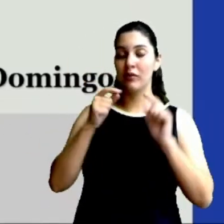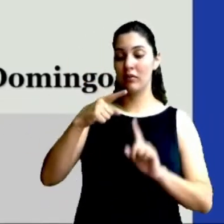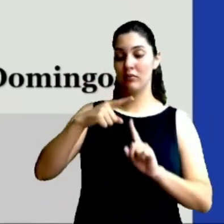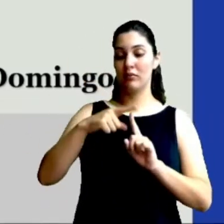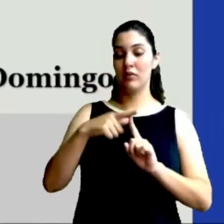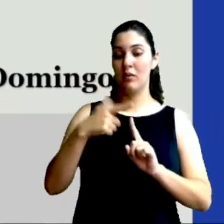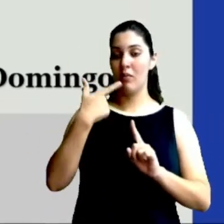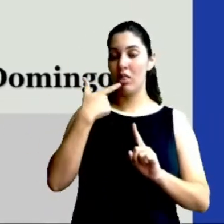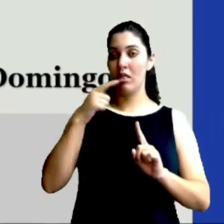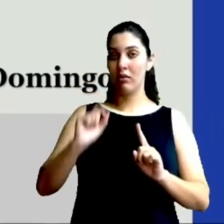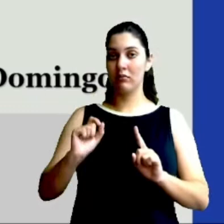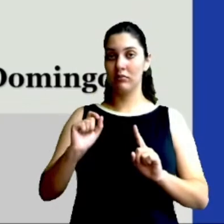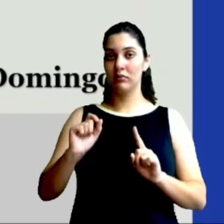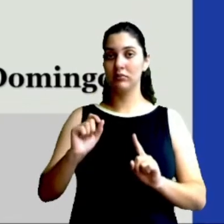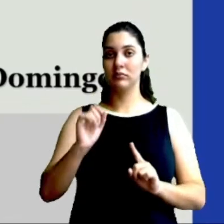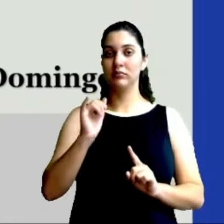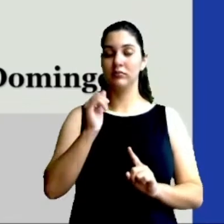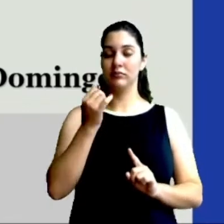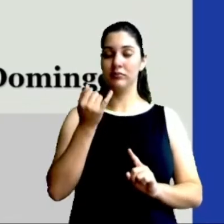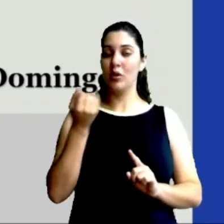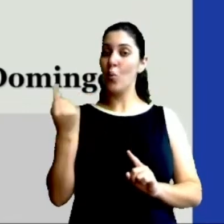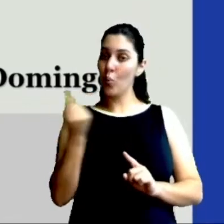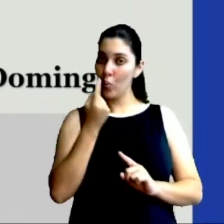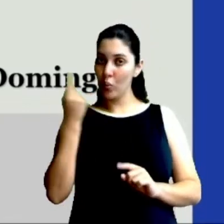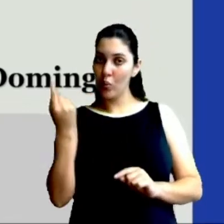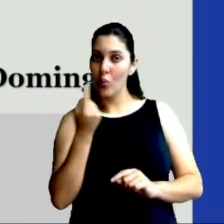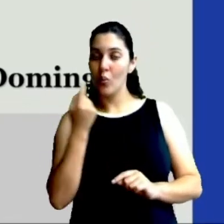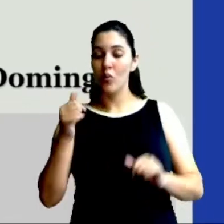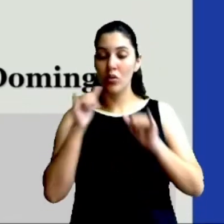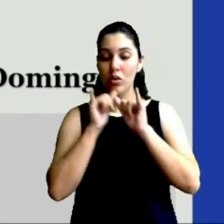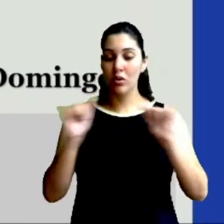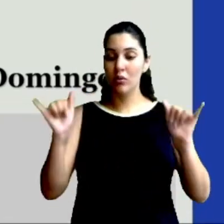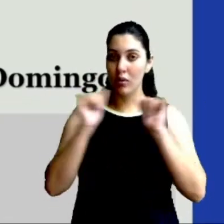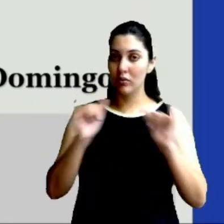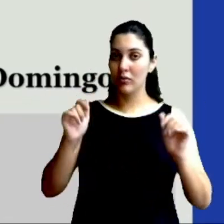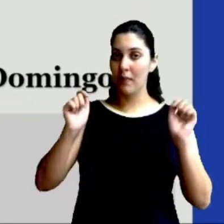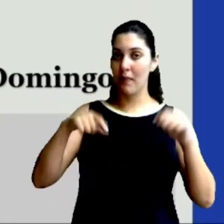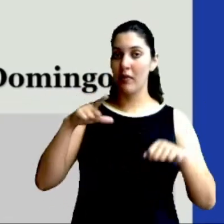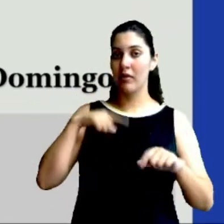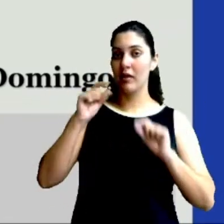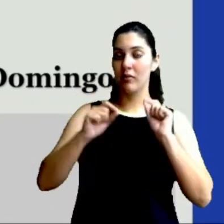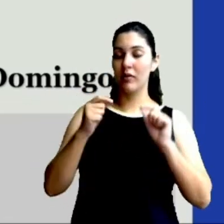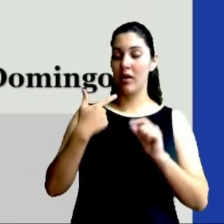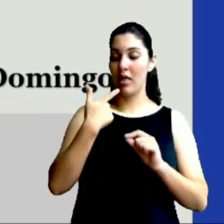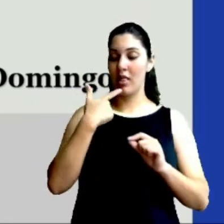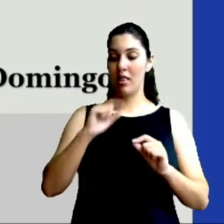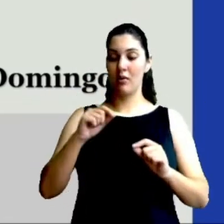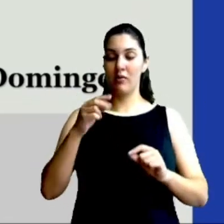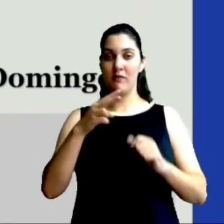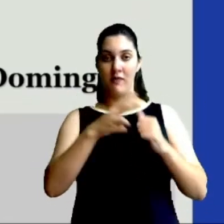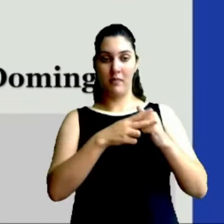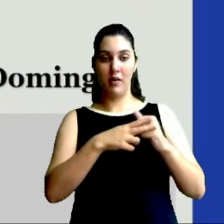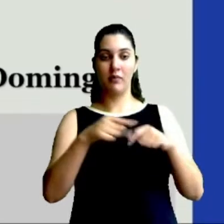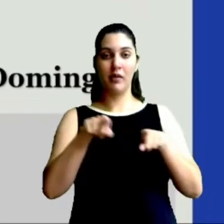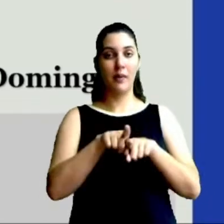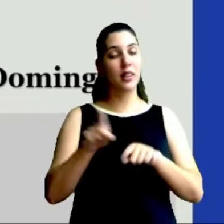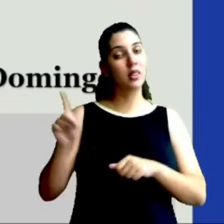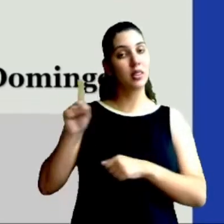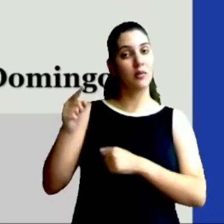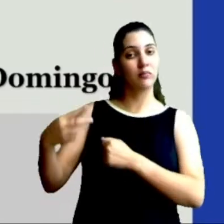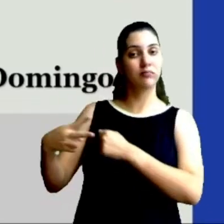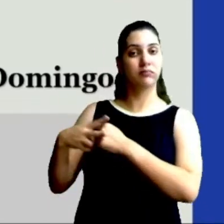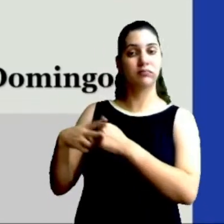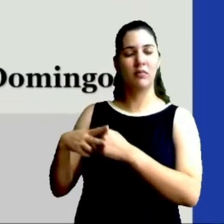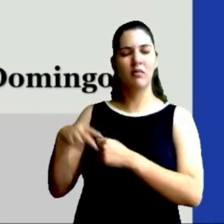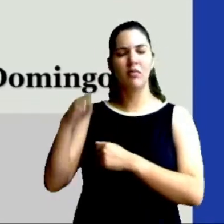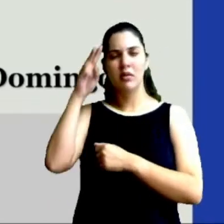linguagem. E que um único anúncio, ele pode ter tanto a linguagem verbal e não verbal. Então, a gente vai